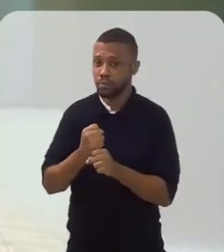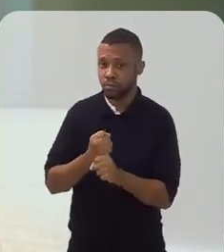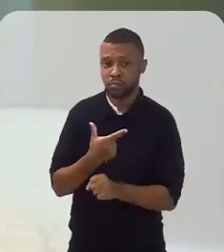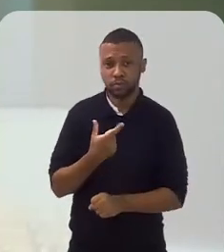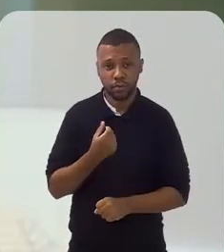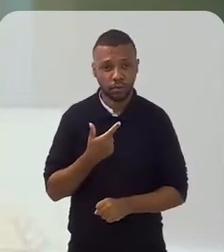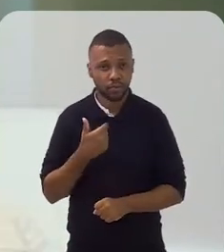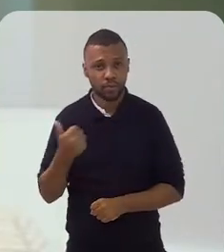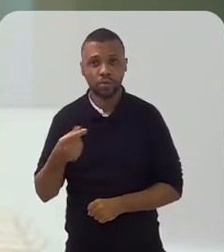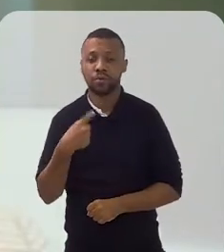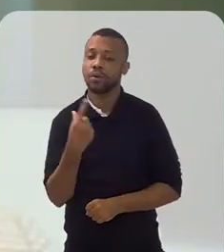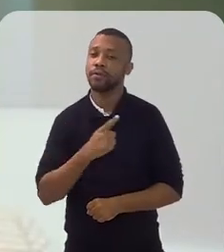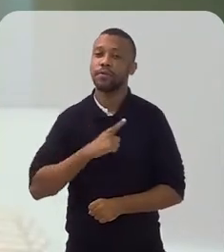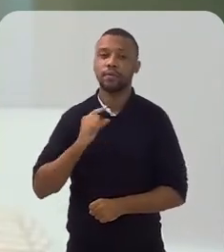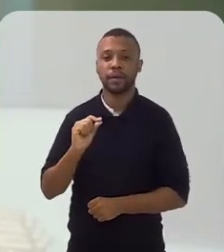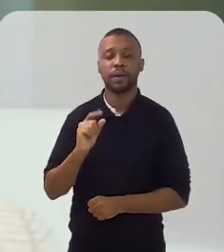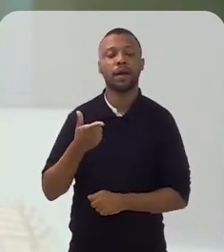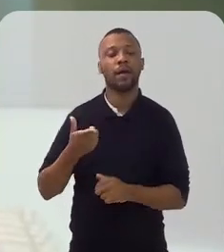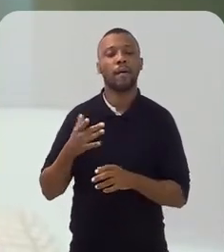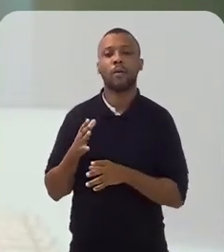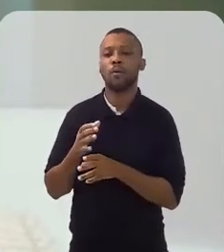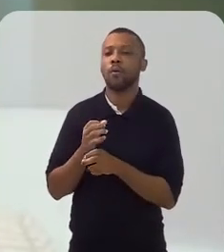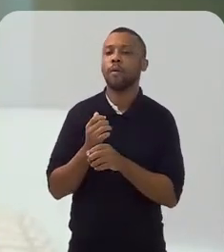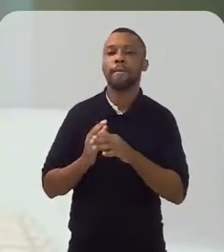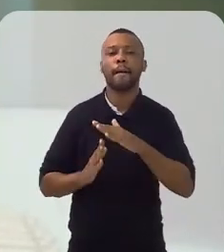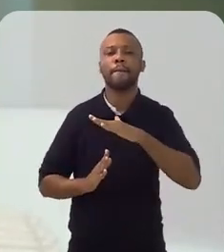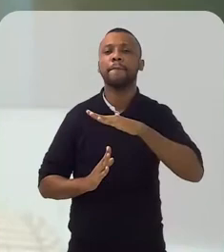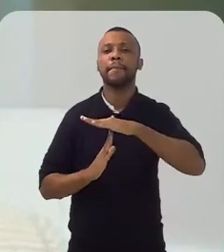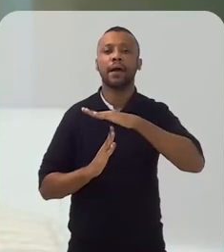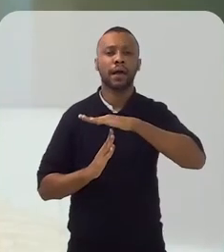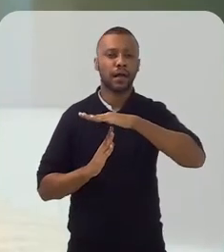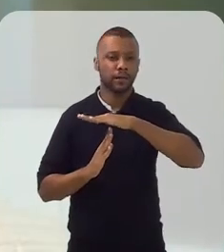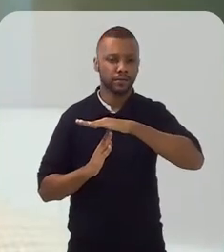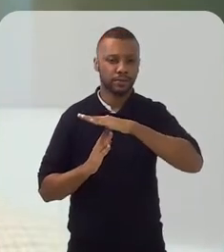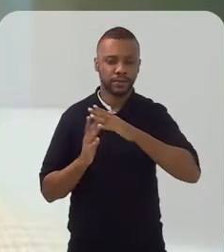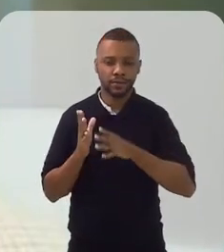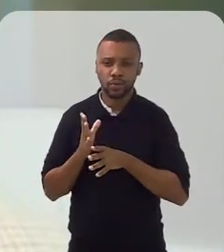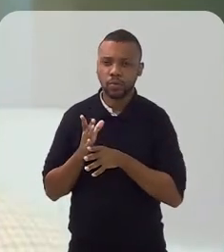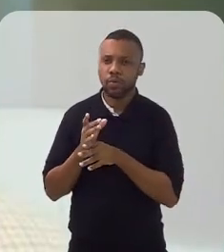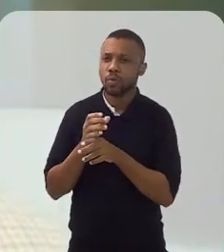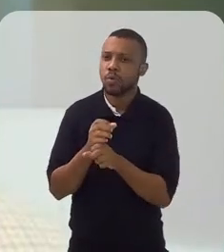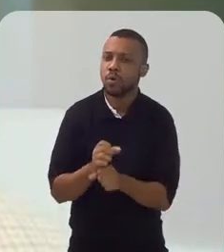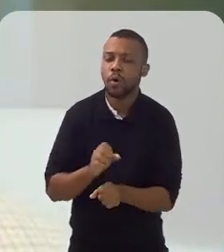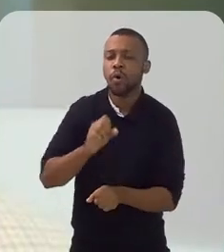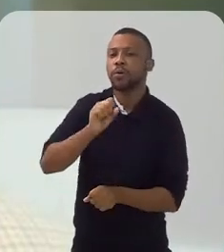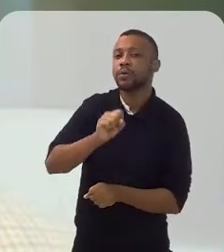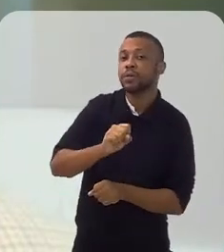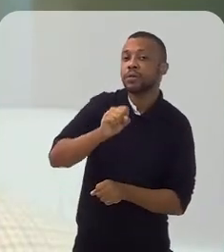2021, nós tivemos uma média de